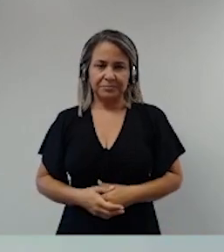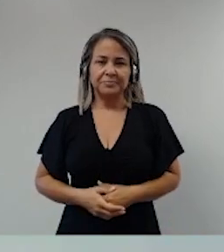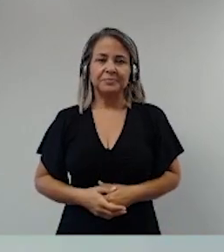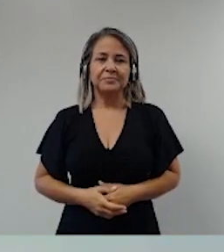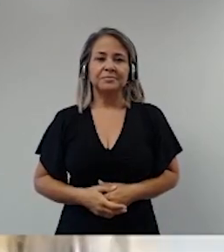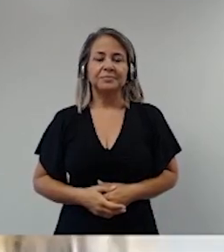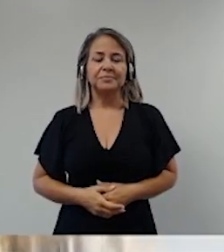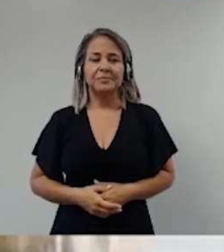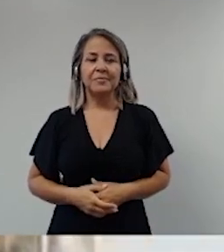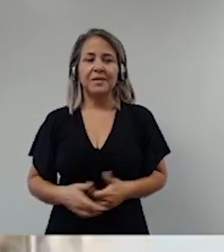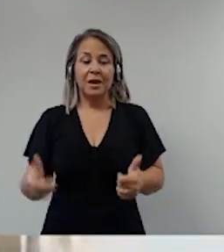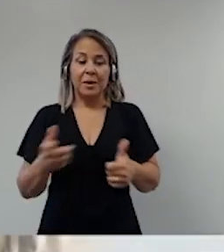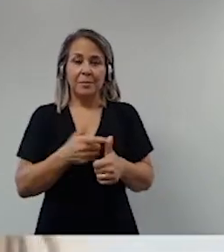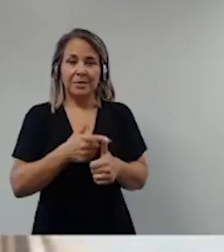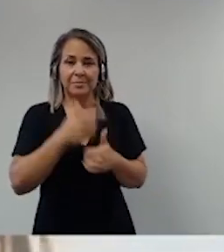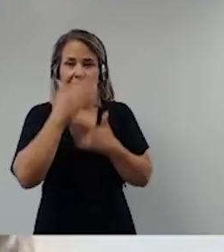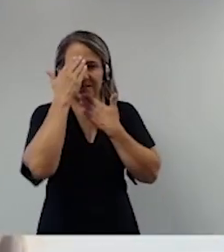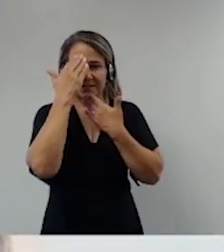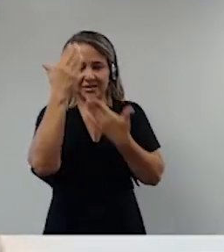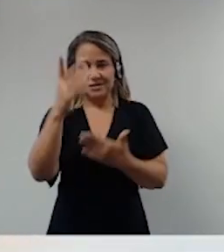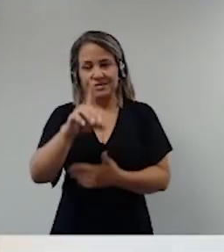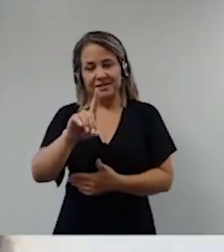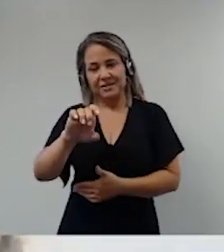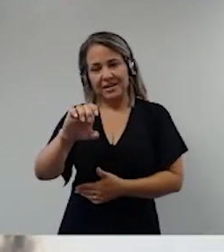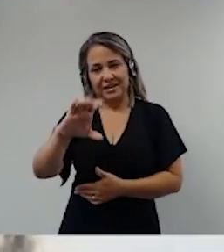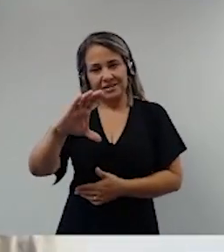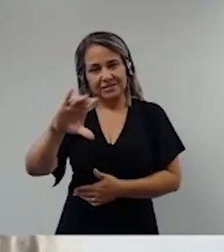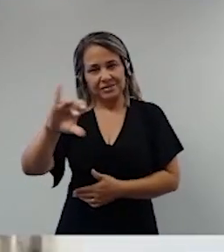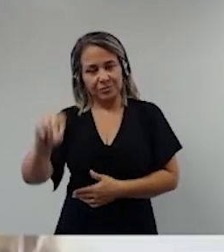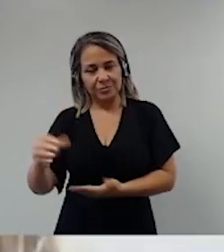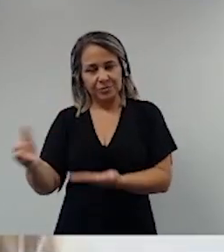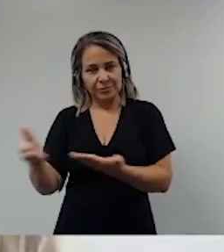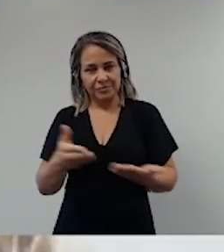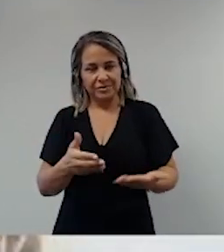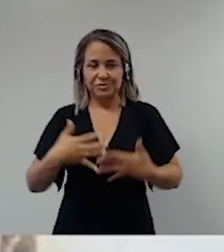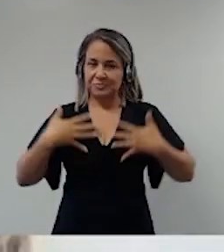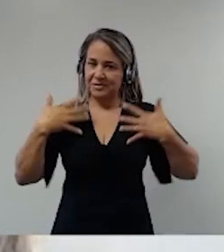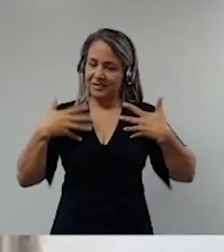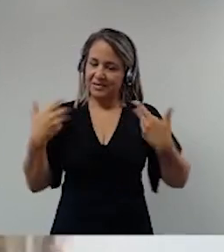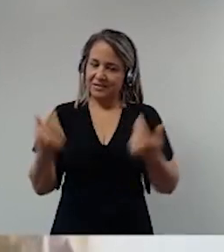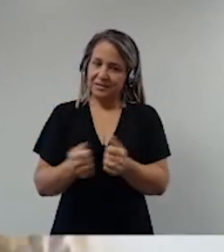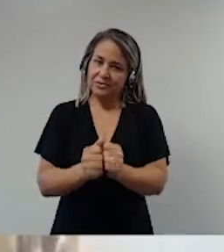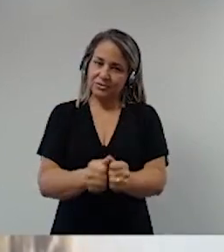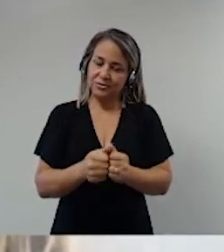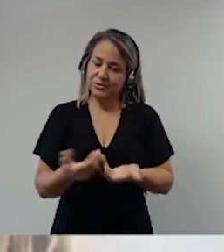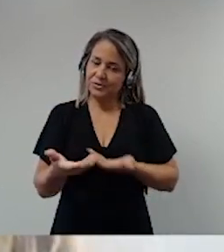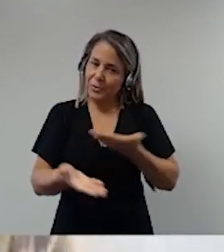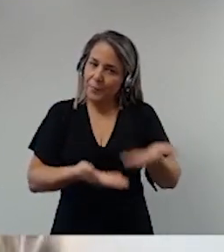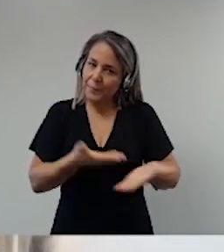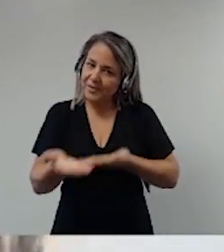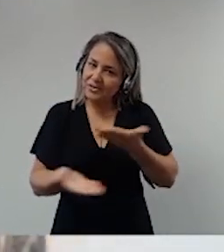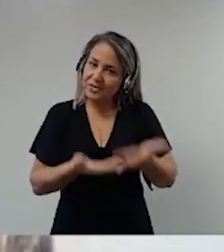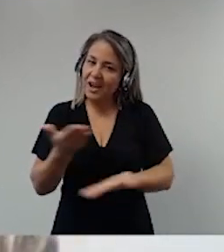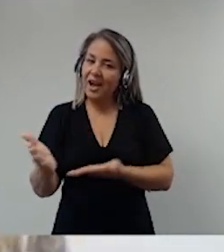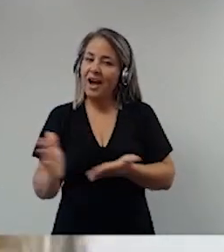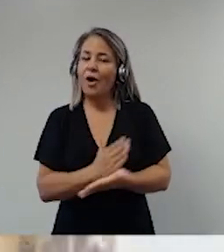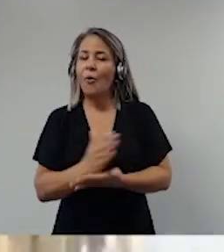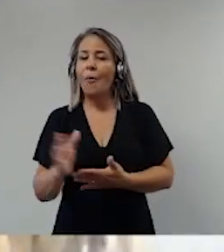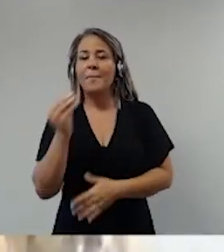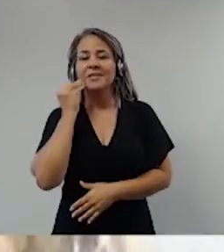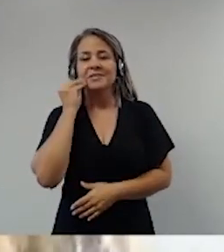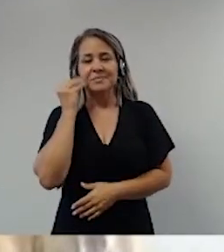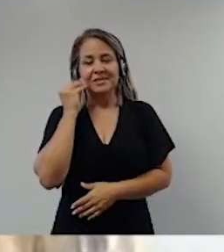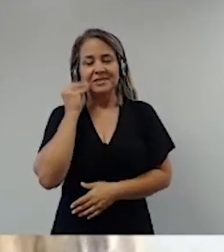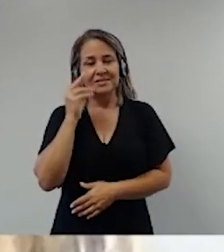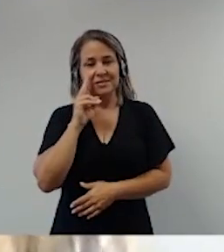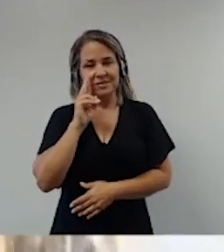Claro, bom, primeiro quero agradecer, doutor Décio, por esse convite, é uma honra estar aqui com vocês e poder compartilhar algumas das experiências que eu tenho